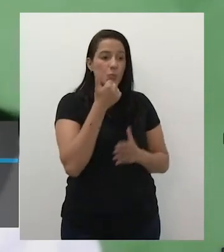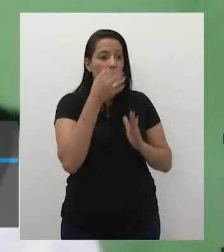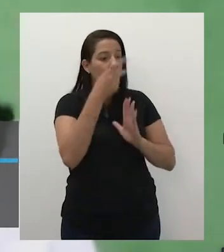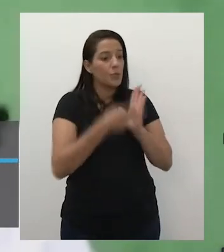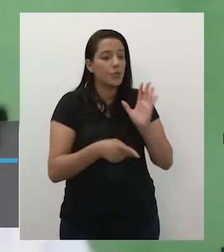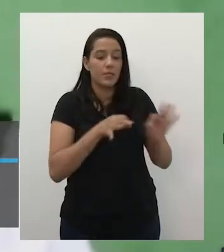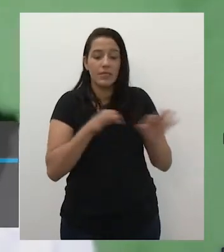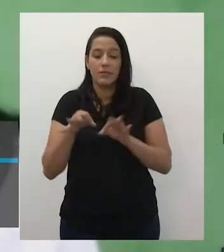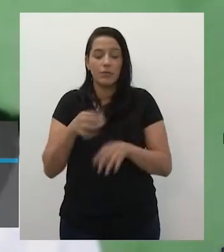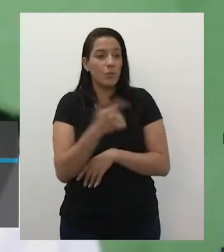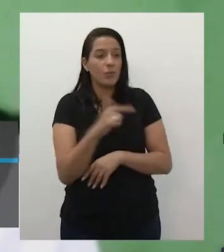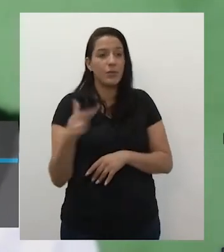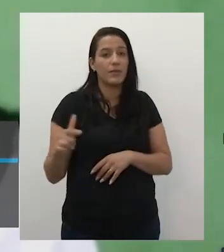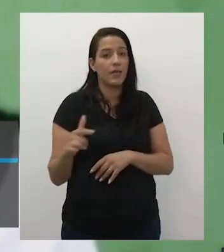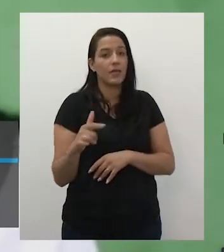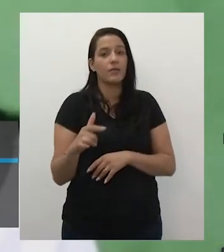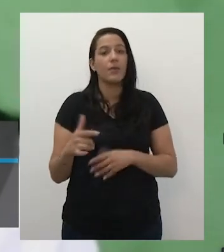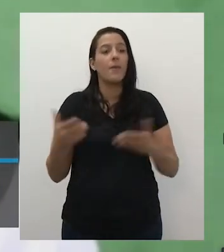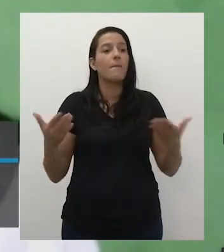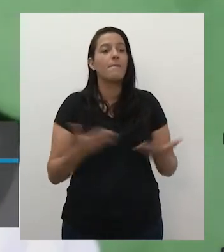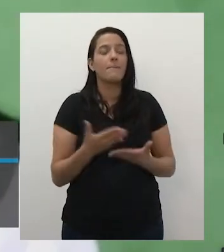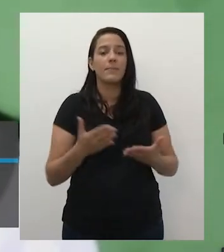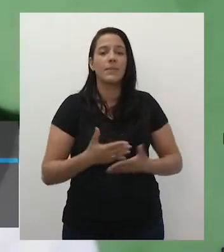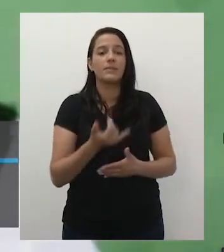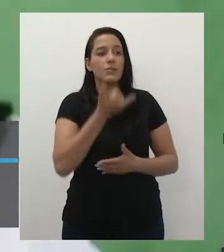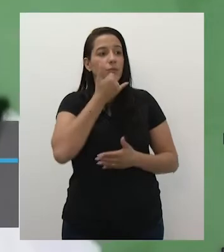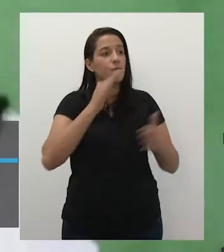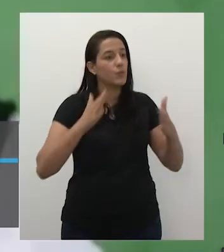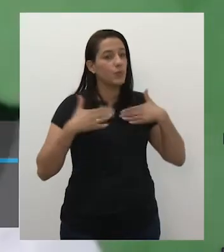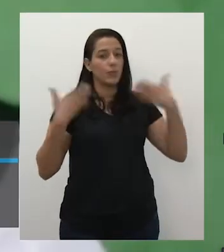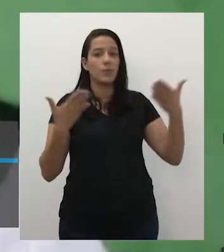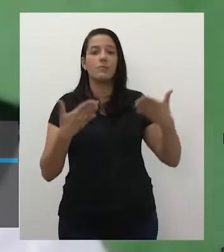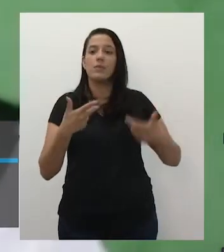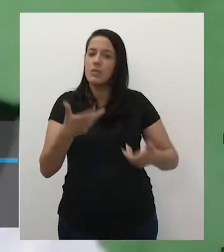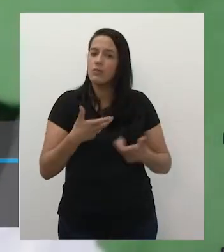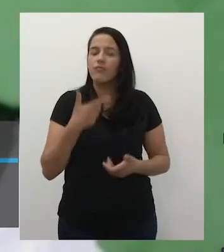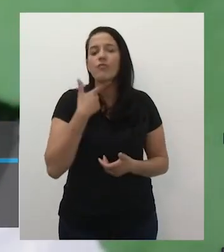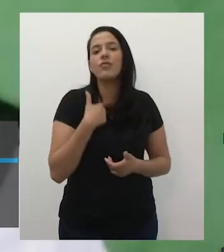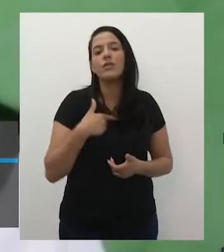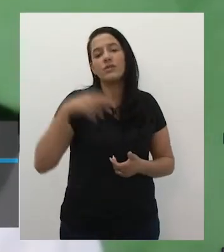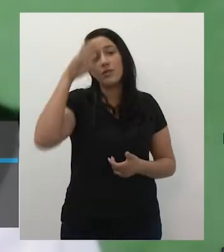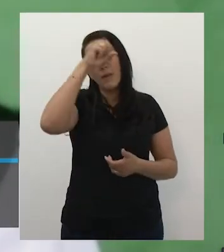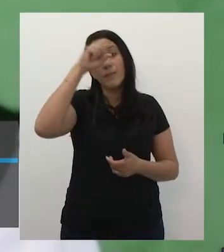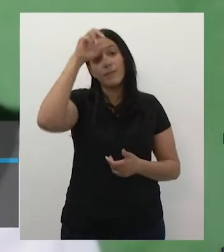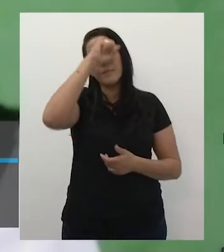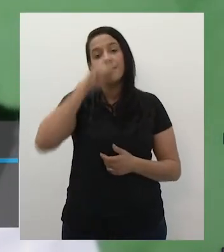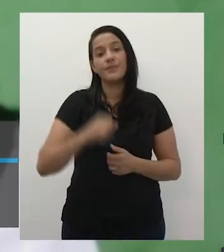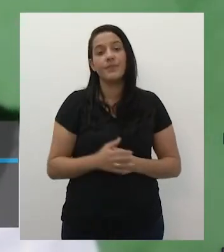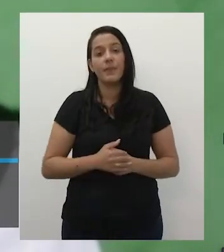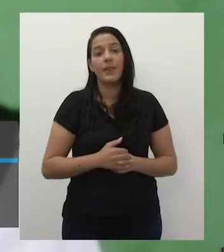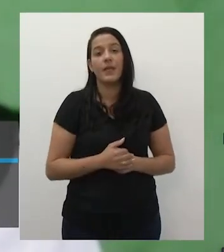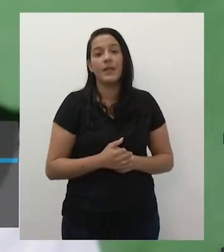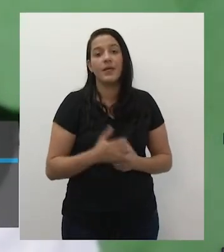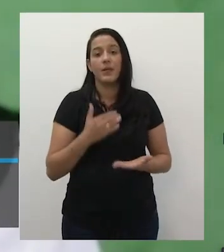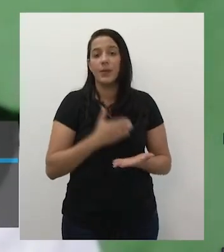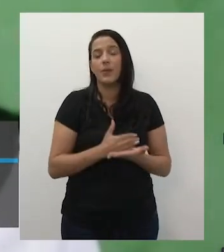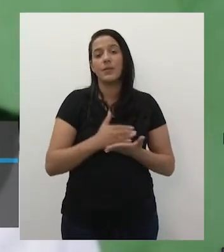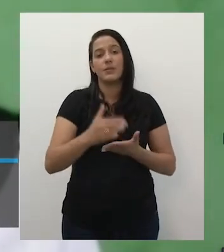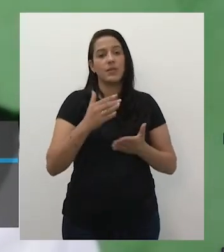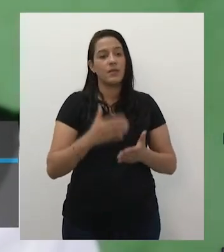Nossa, quase desmaiei. Todos na sala estavam me olhando com ar de espanto e